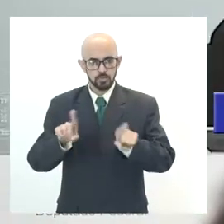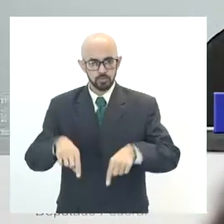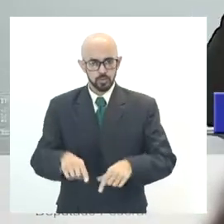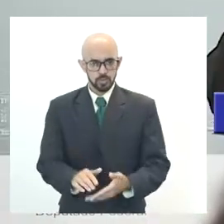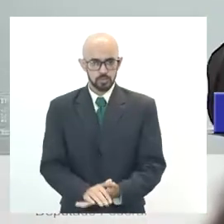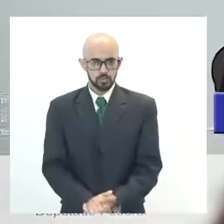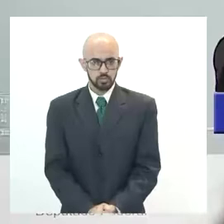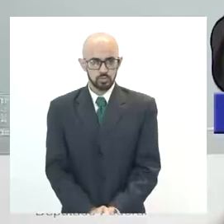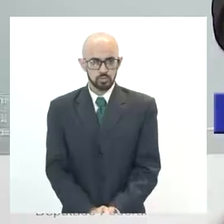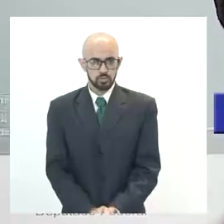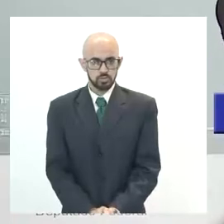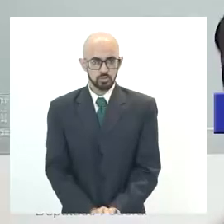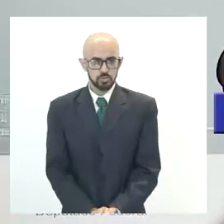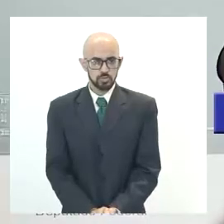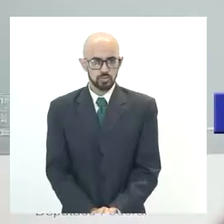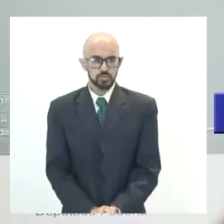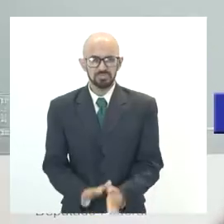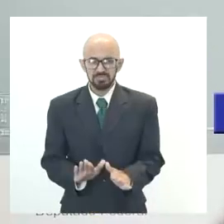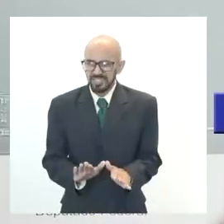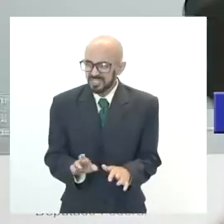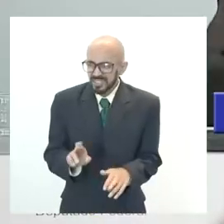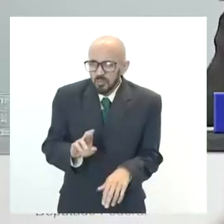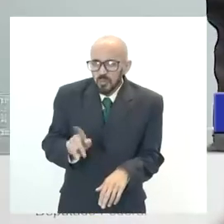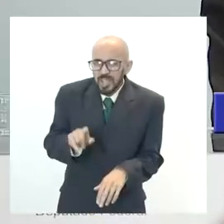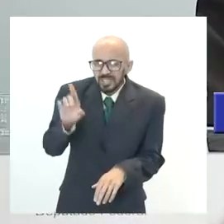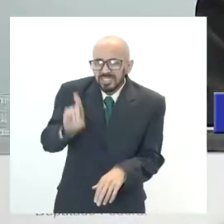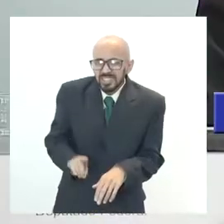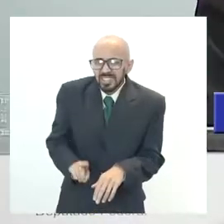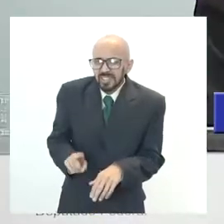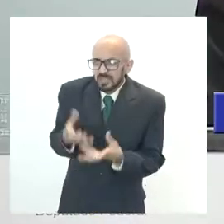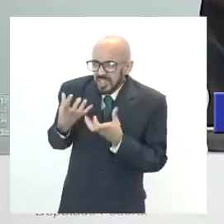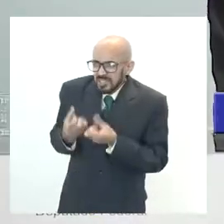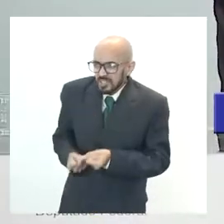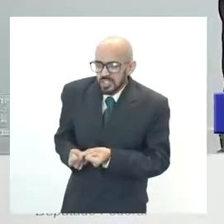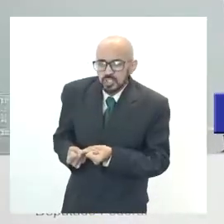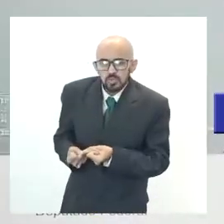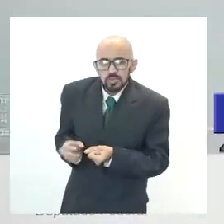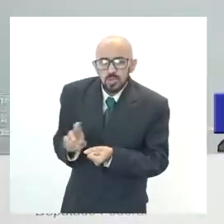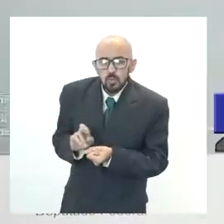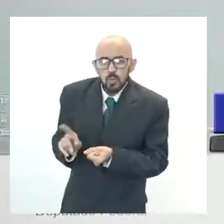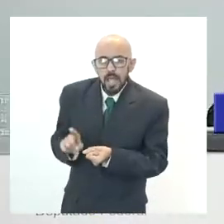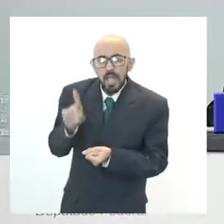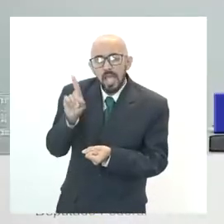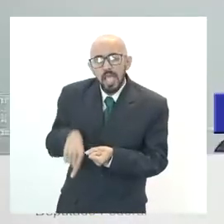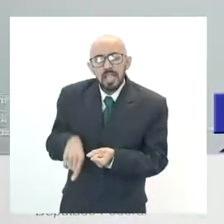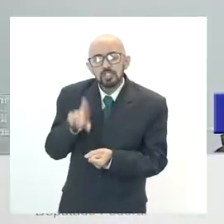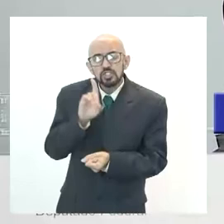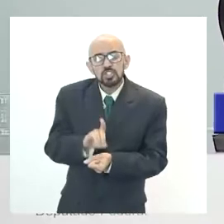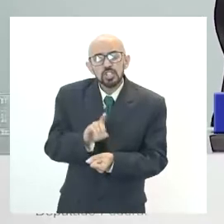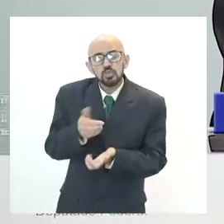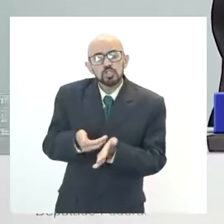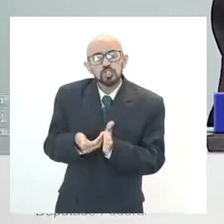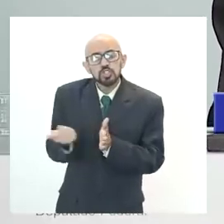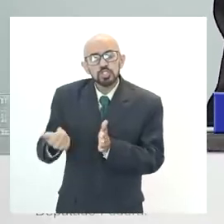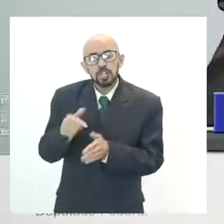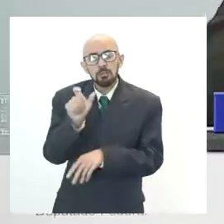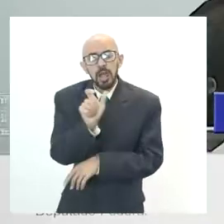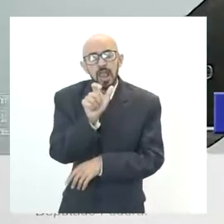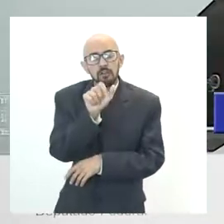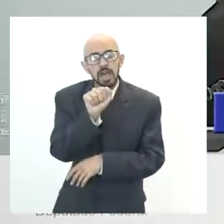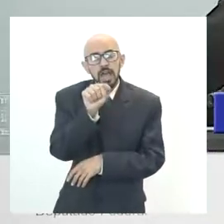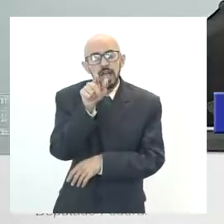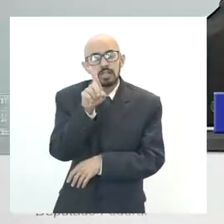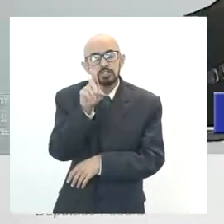e não são direitos adquiridos São Direitos que o adjetivo direito adquirido